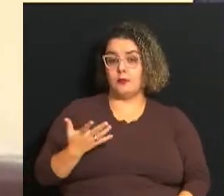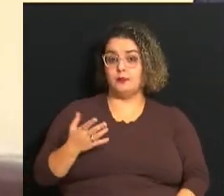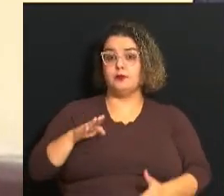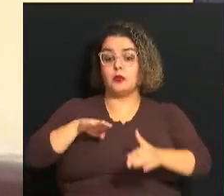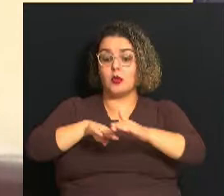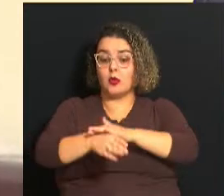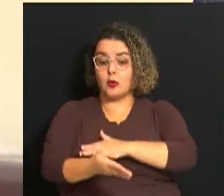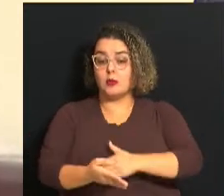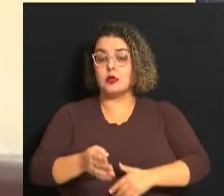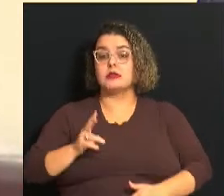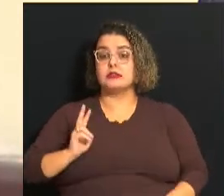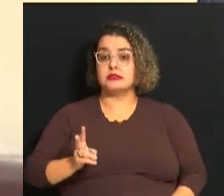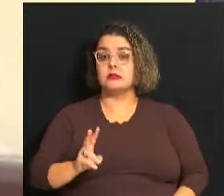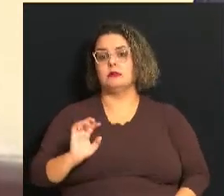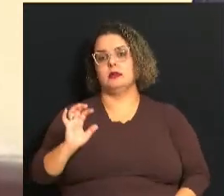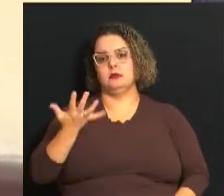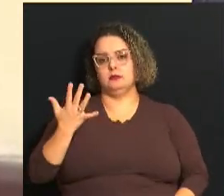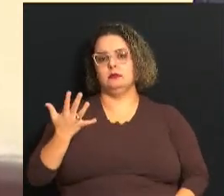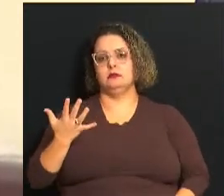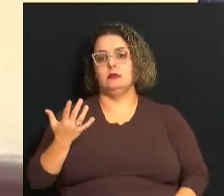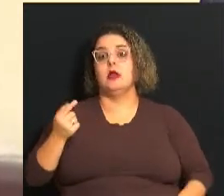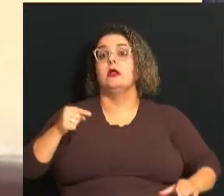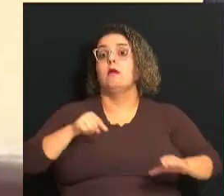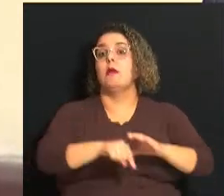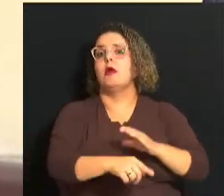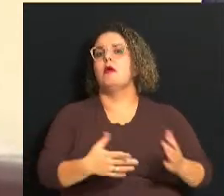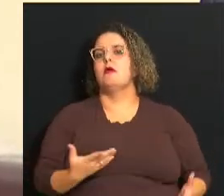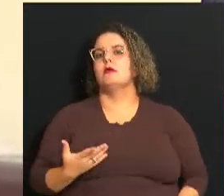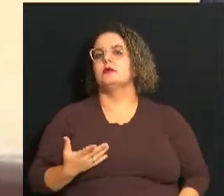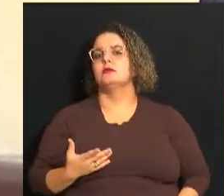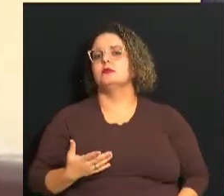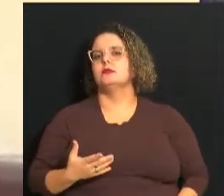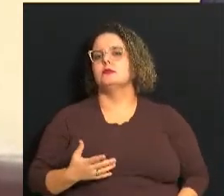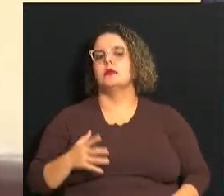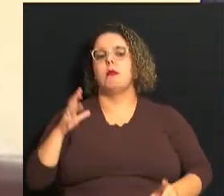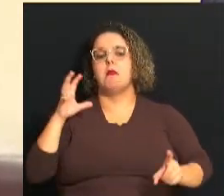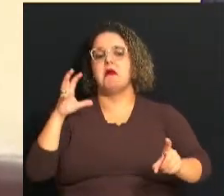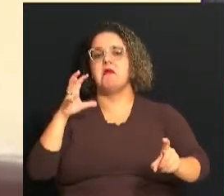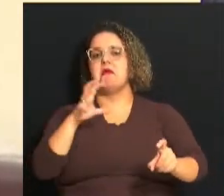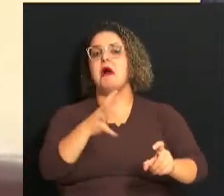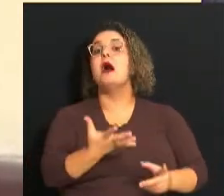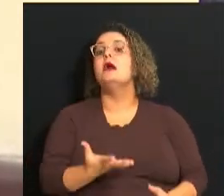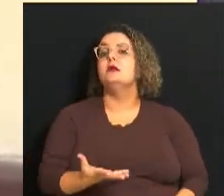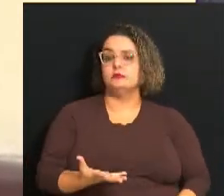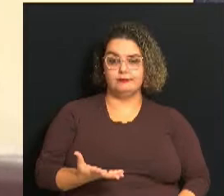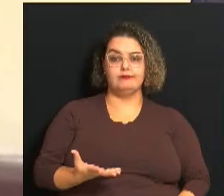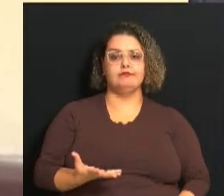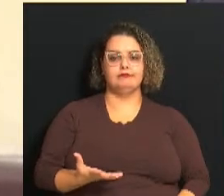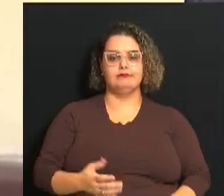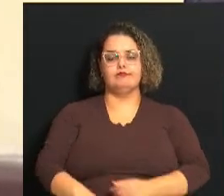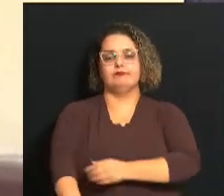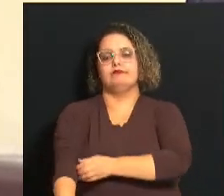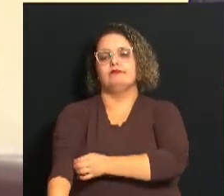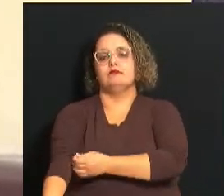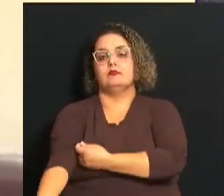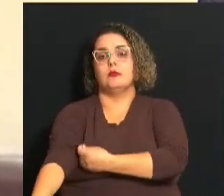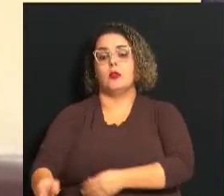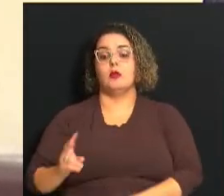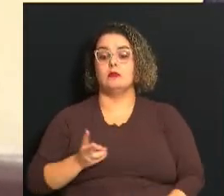da conduta e da intencionalidade do agressor né do opressor do assediador habitualidade